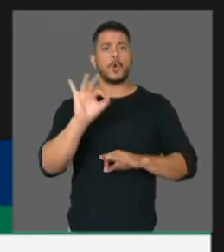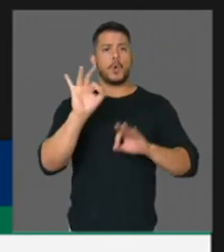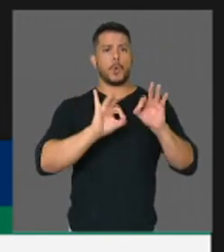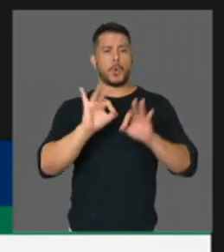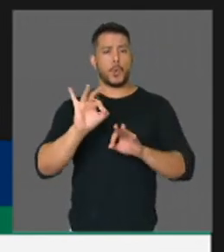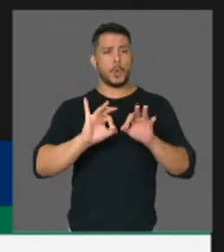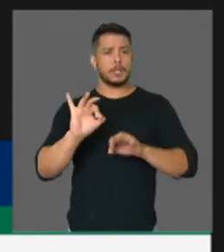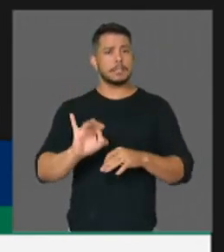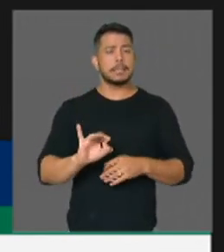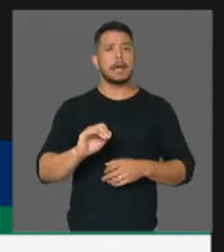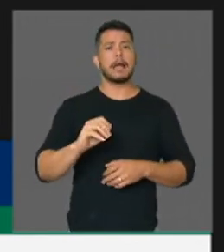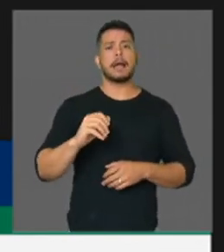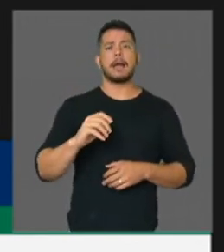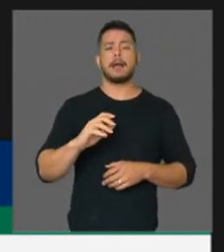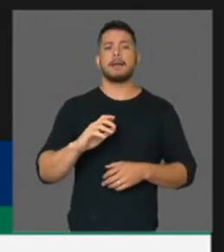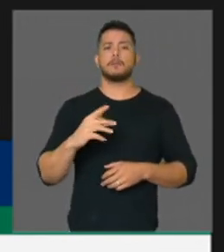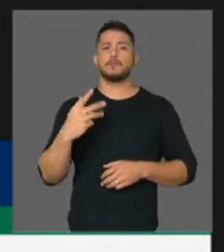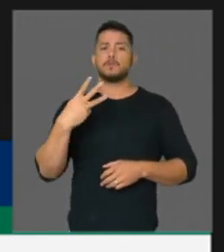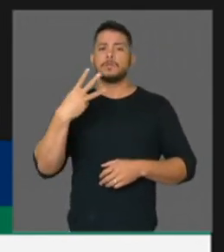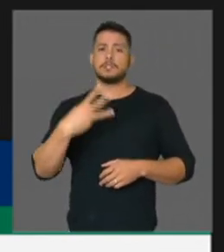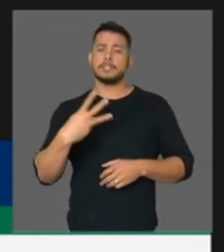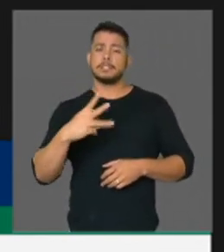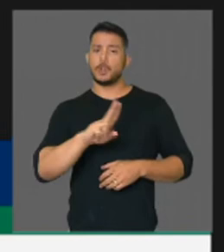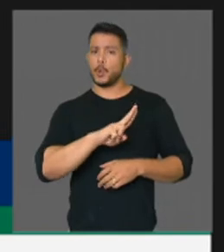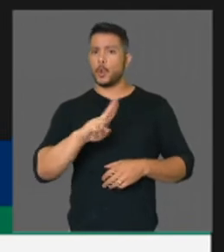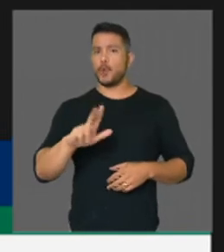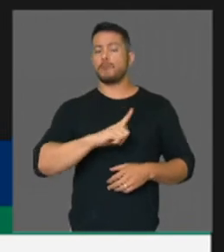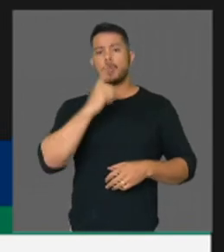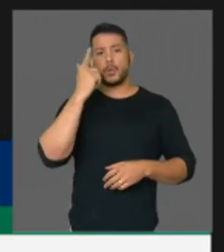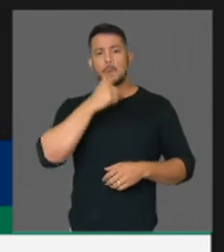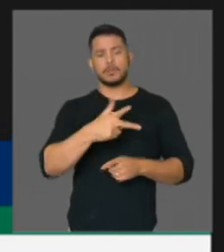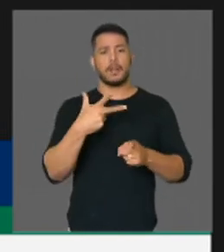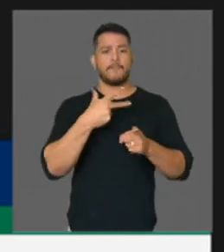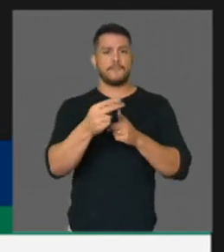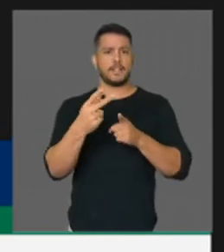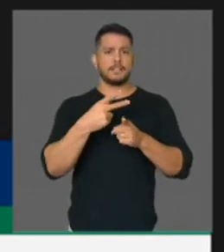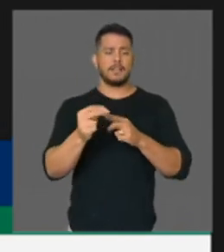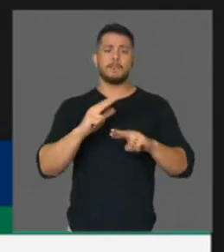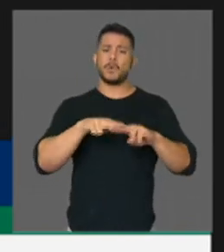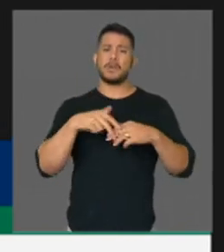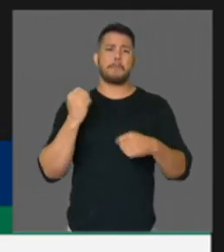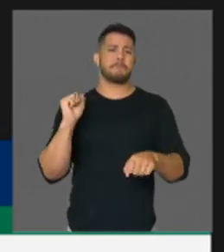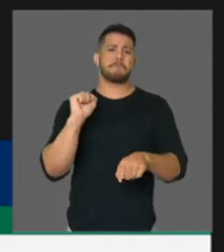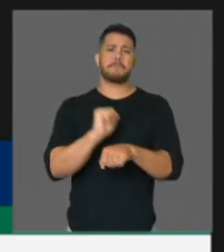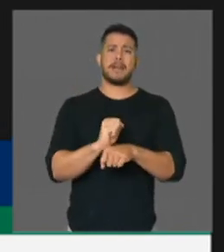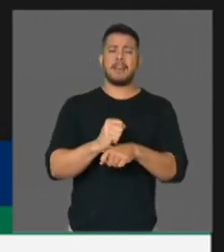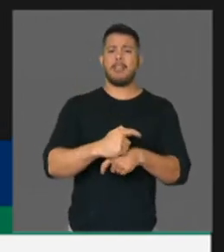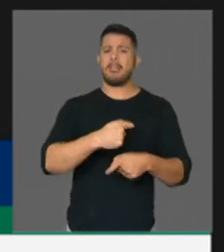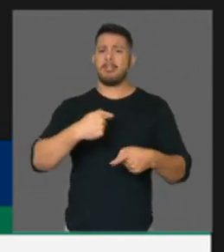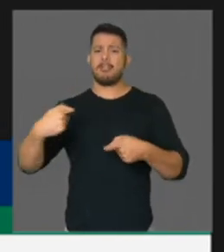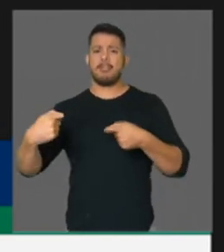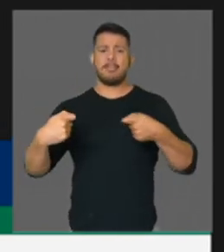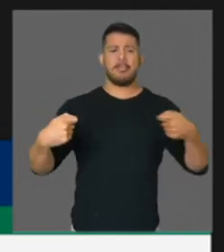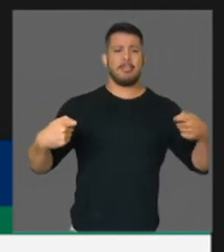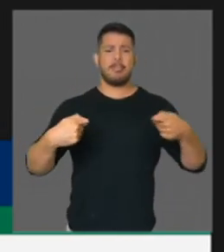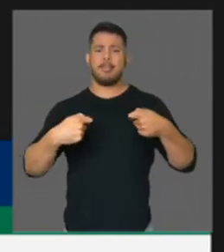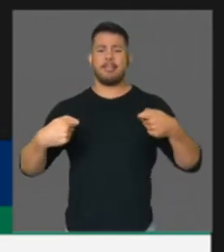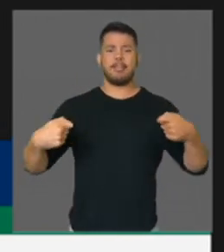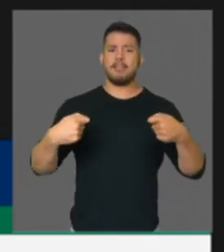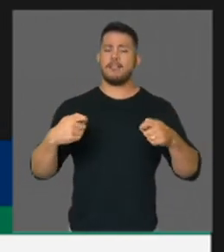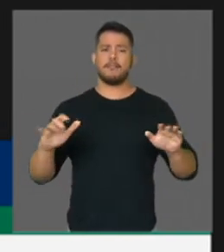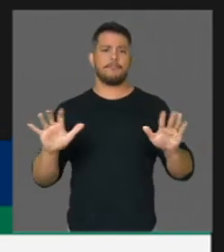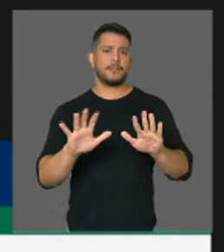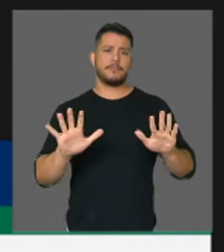eleições, porque chega desse radicalismo lá na extrema-direita e esse radicalismo lá na